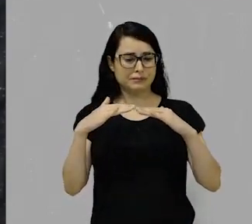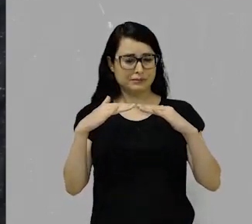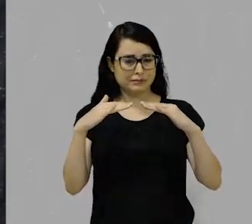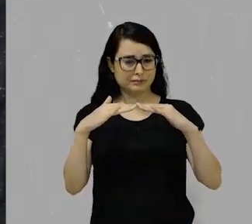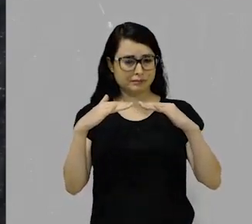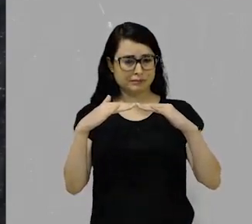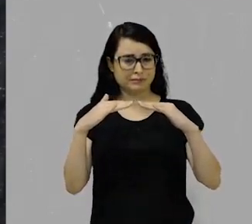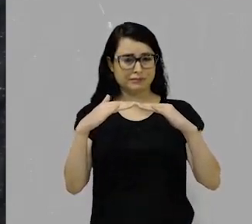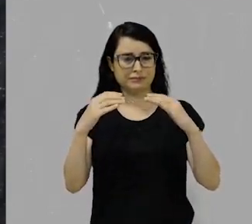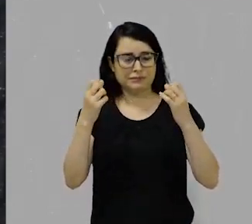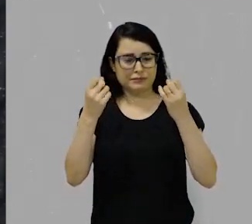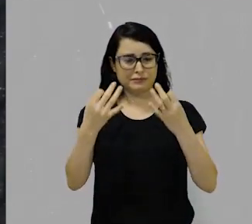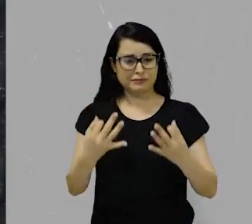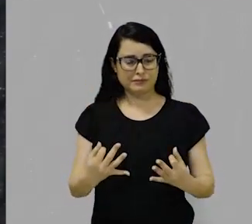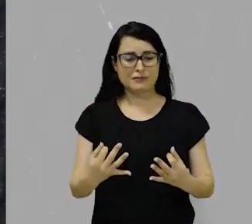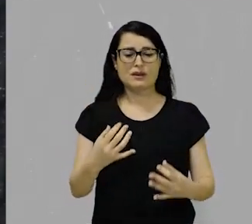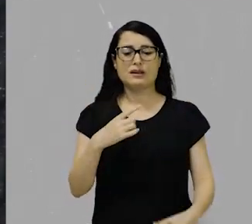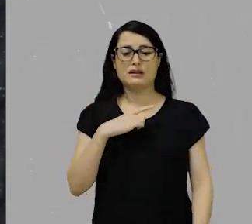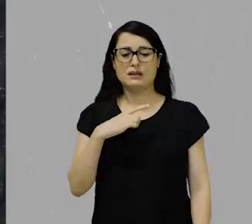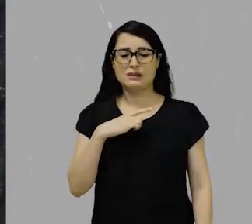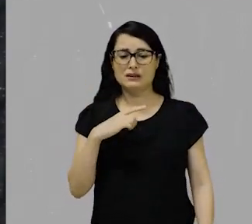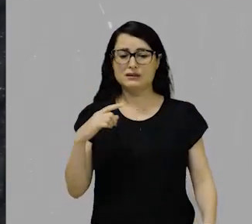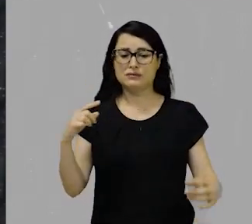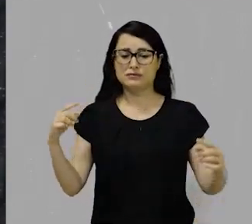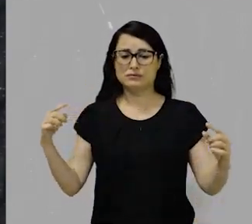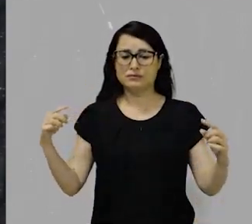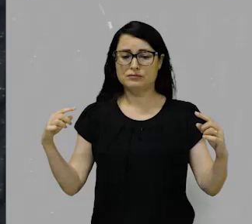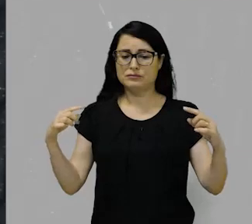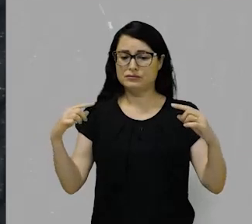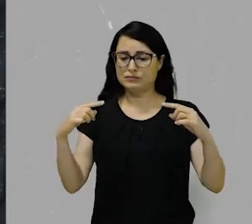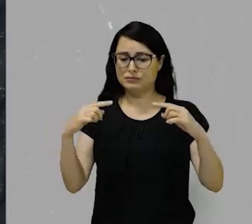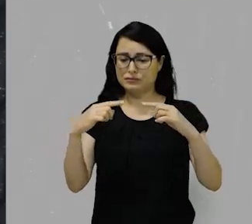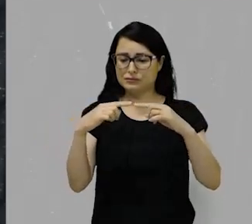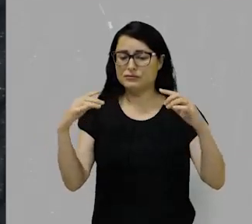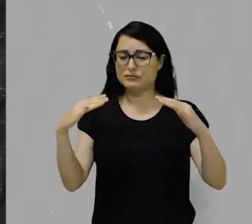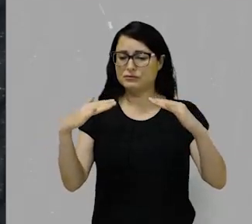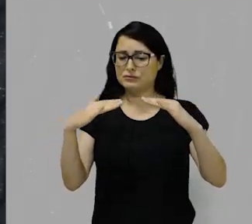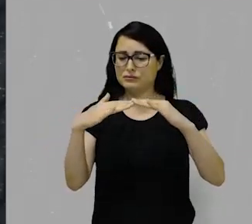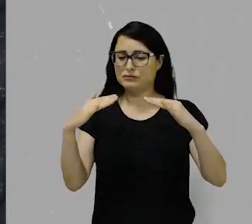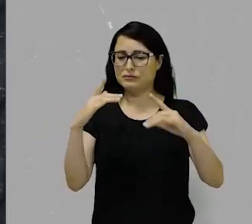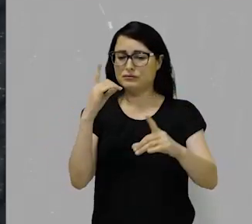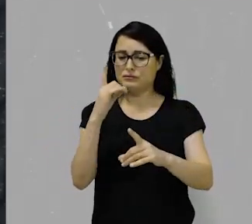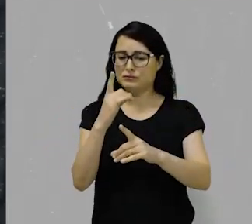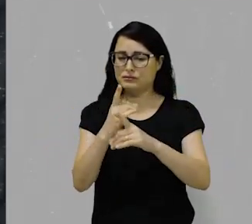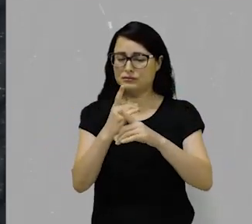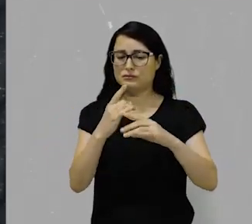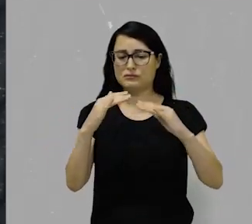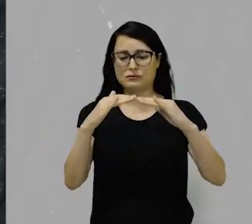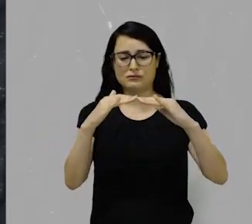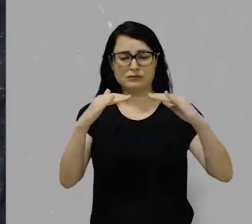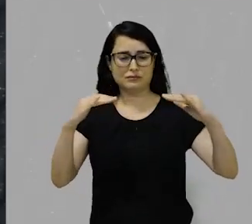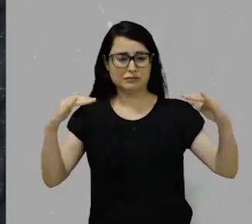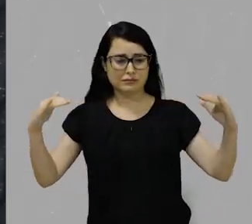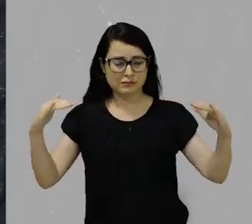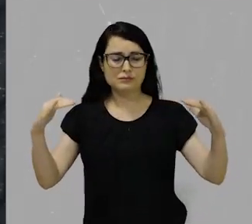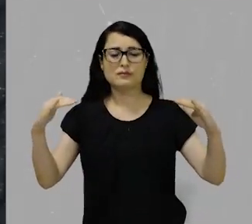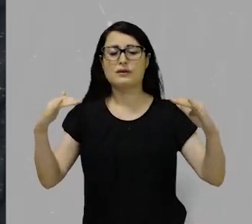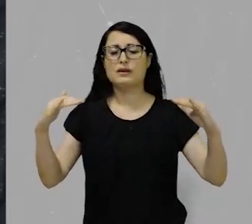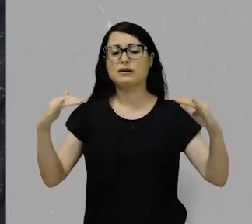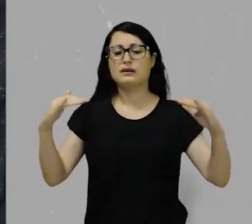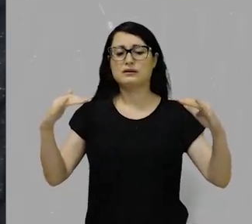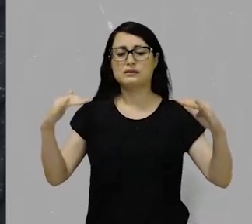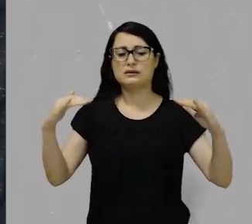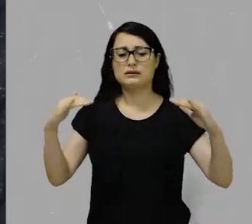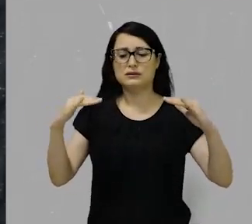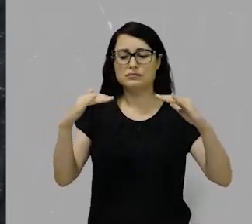Tu vai perceber que existem setinhas que se encontram, vão existir setinhas que, por exemplo, se separam, e vão existir aí setinhas, galera, que